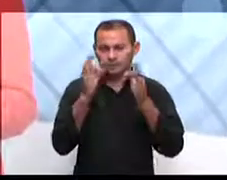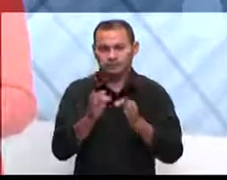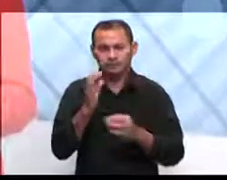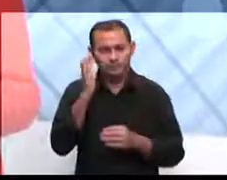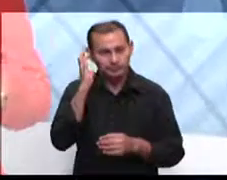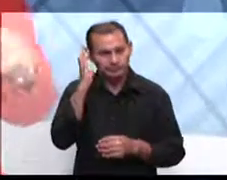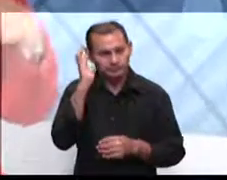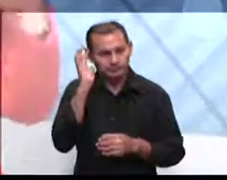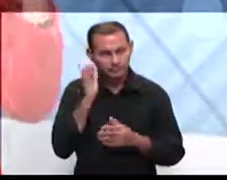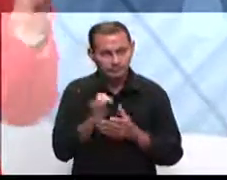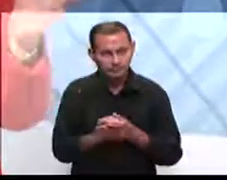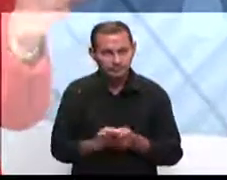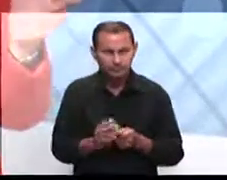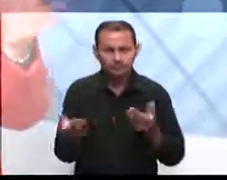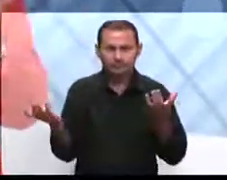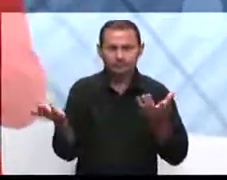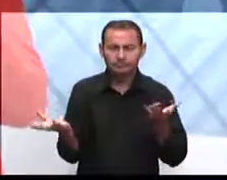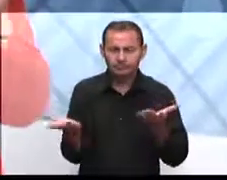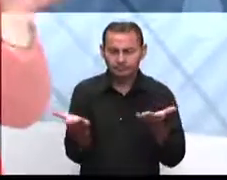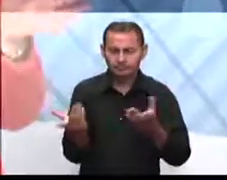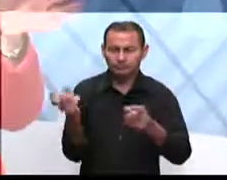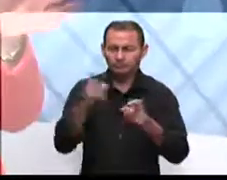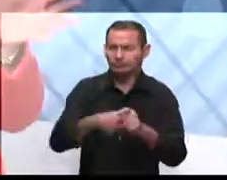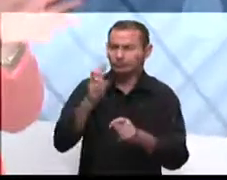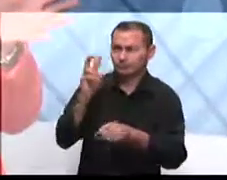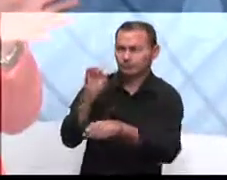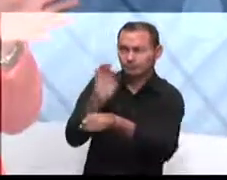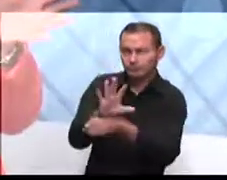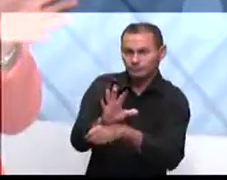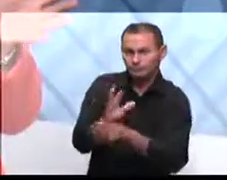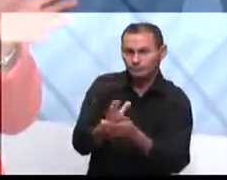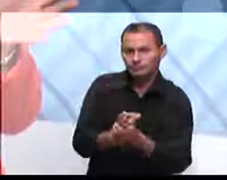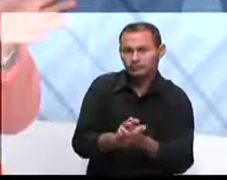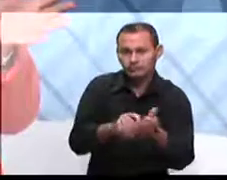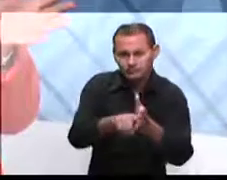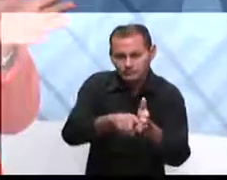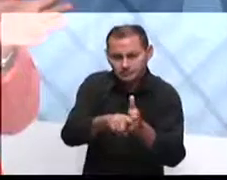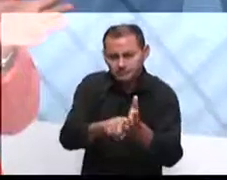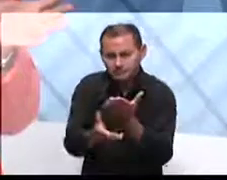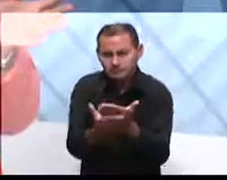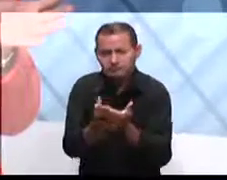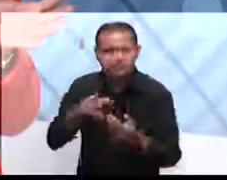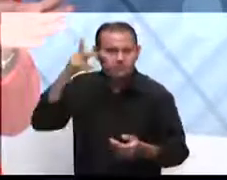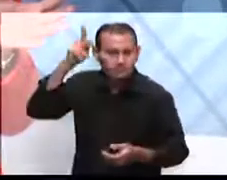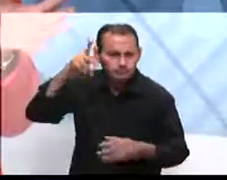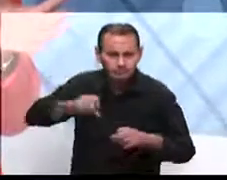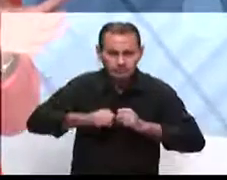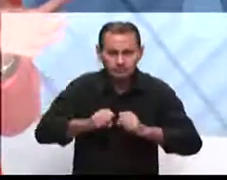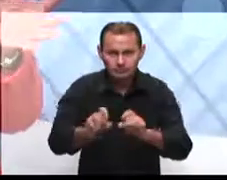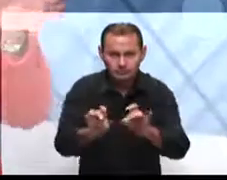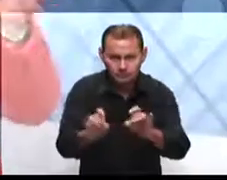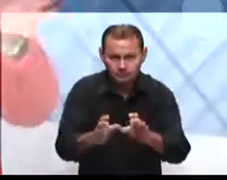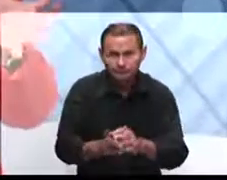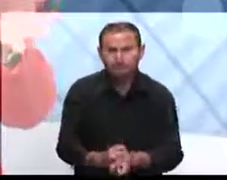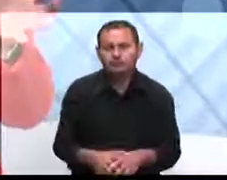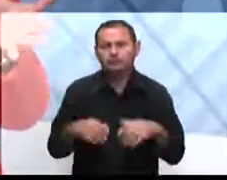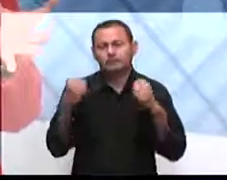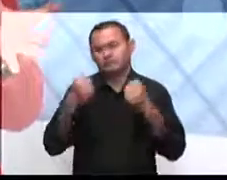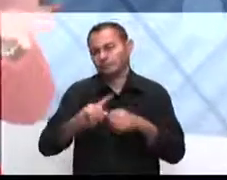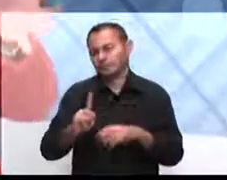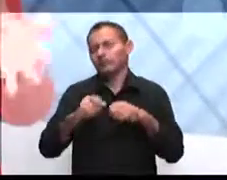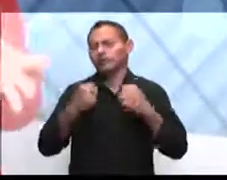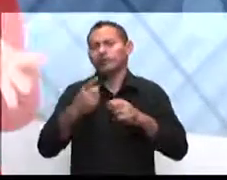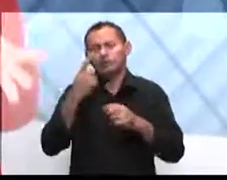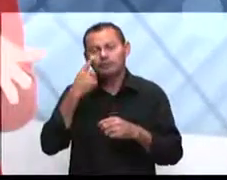Então, voltando novamente à questão da pesquisa de potencial de mercado, né? Eu preciso não